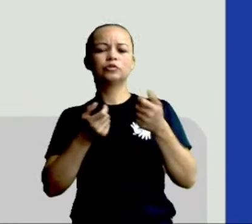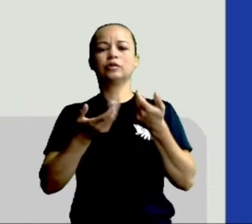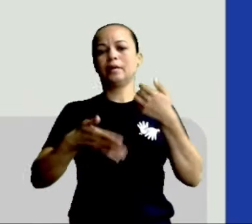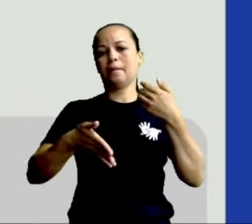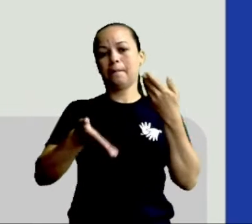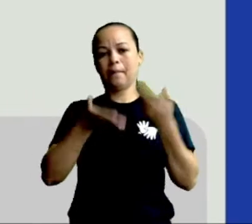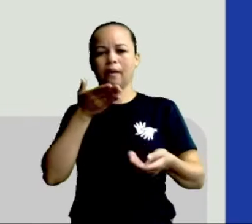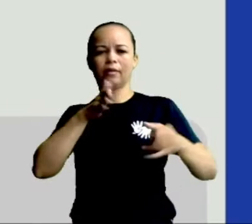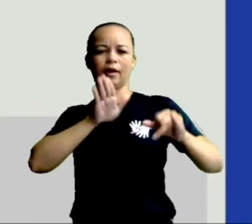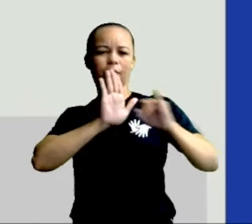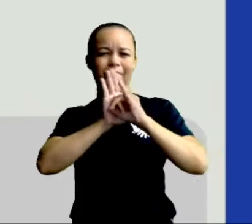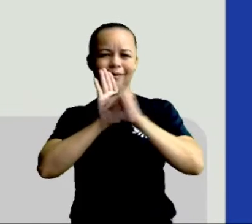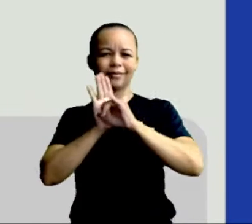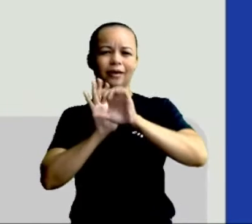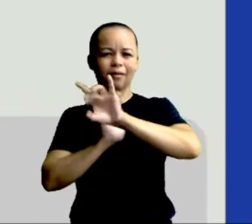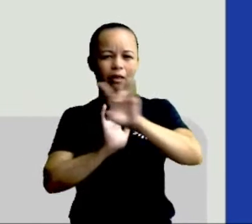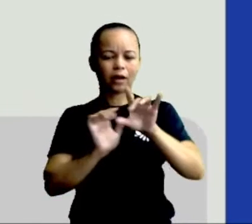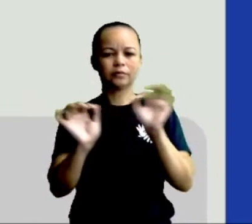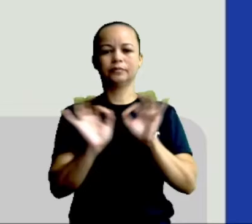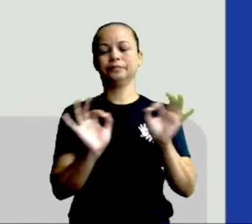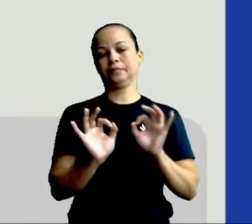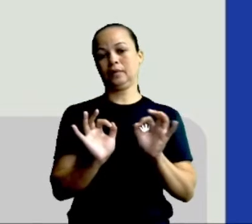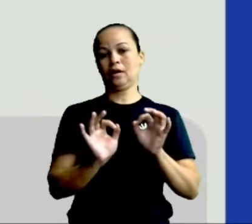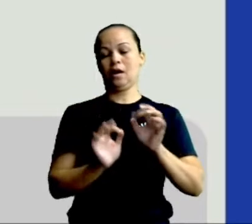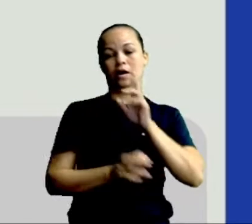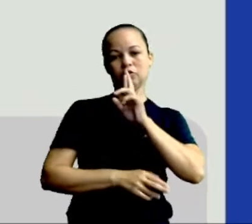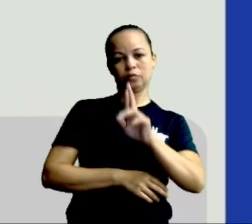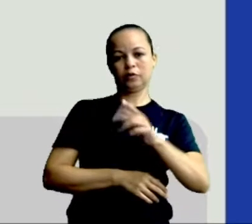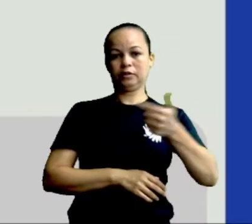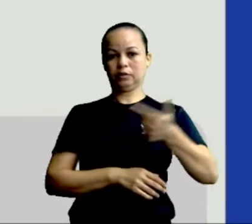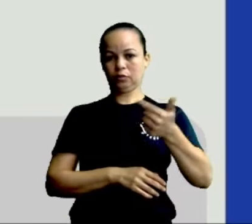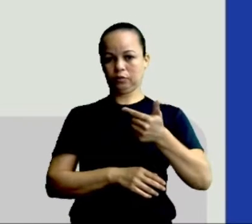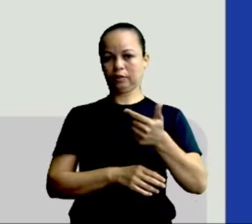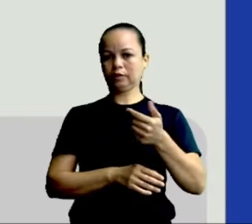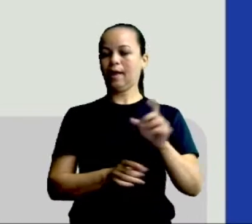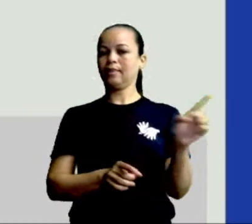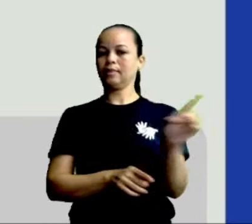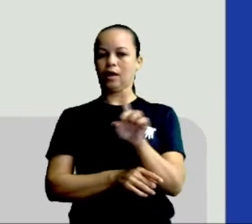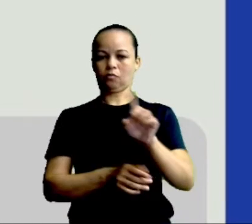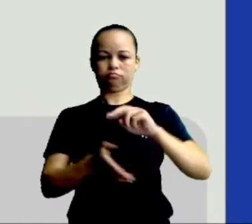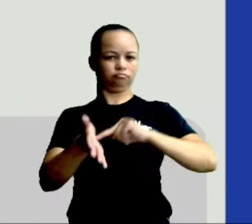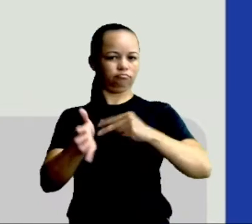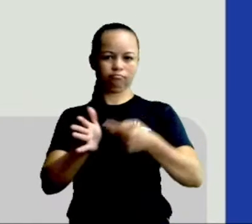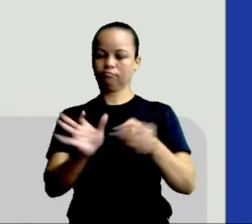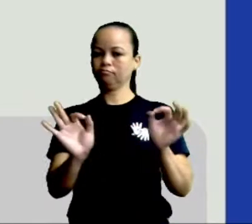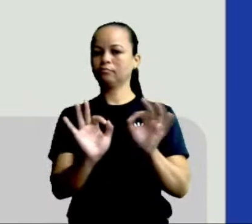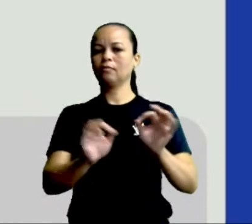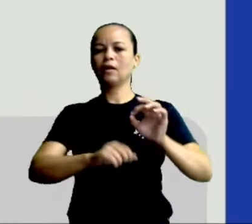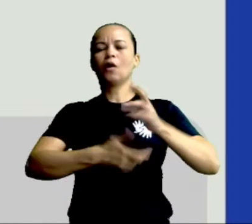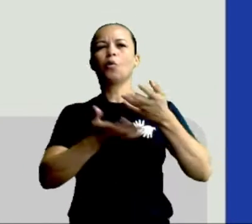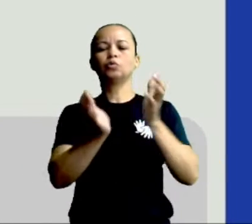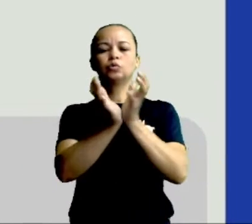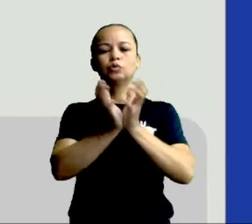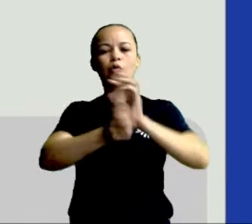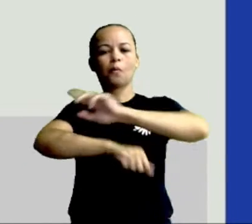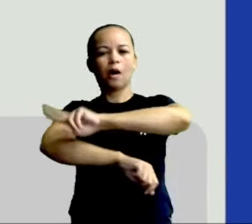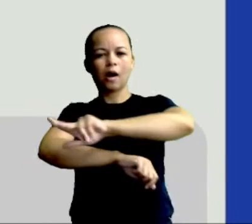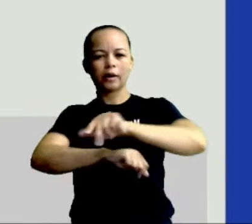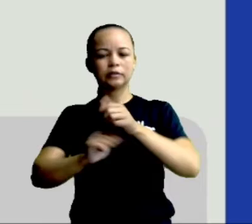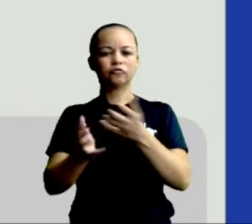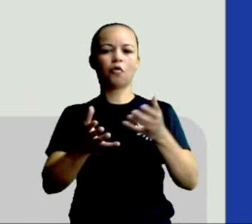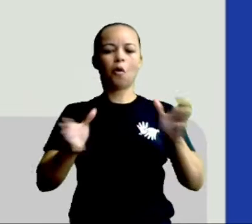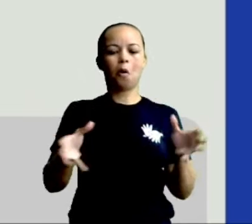suas identidades. A resposta para a segunda questão é que não significa. Os grupos étnicos que